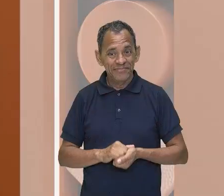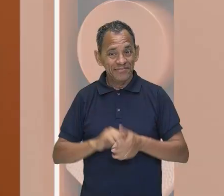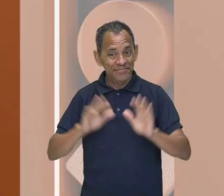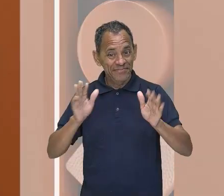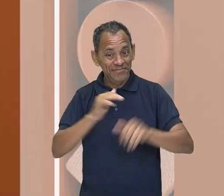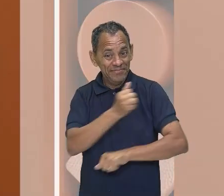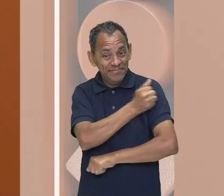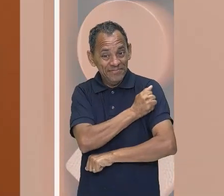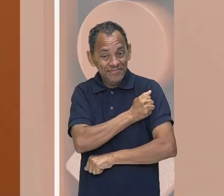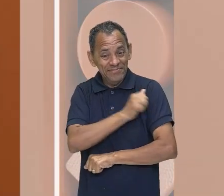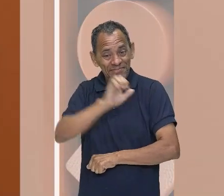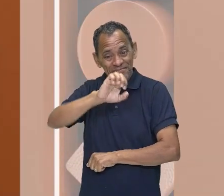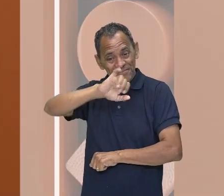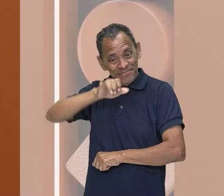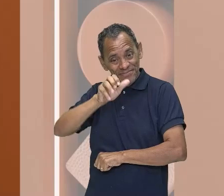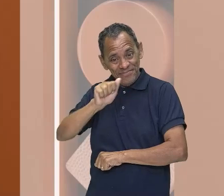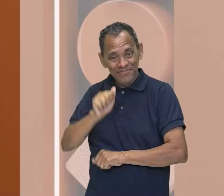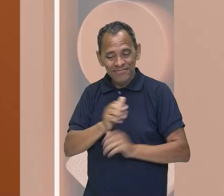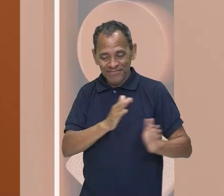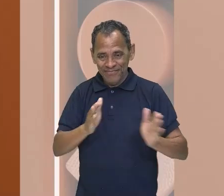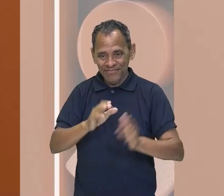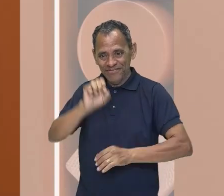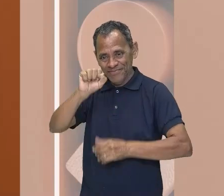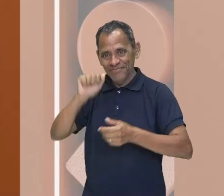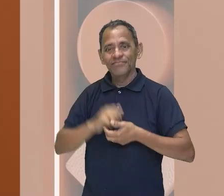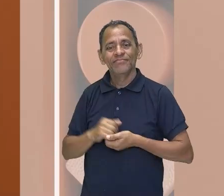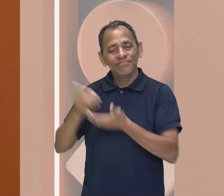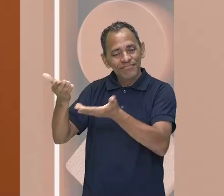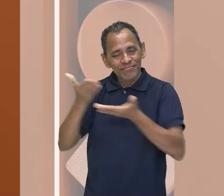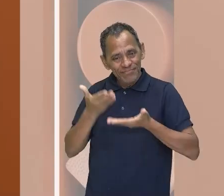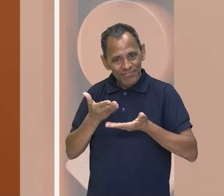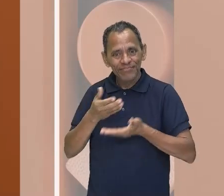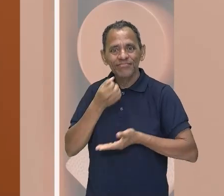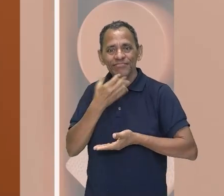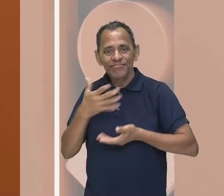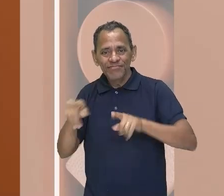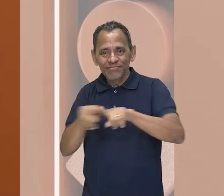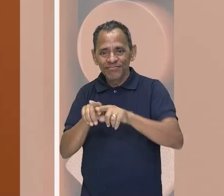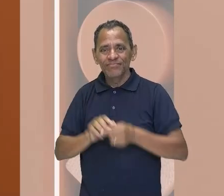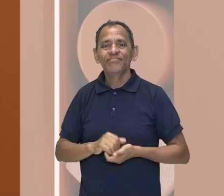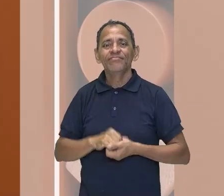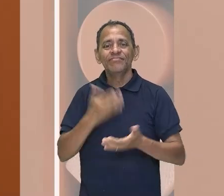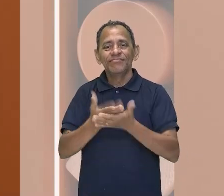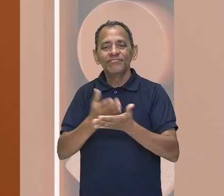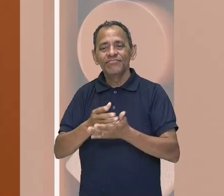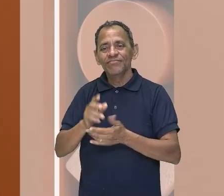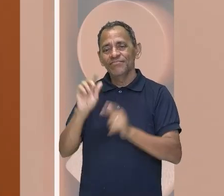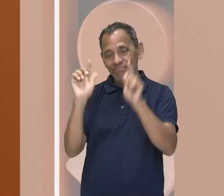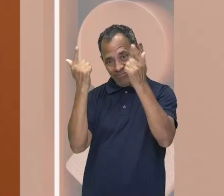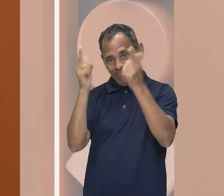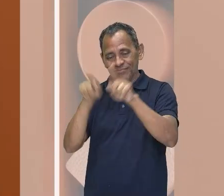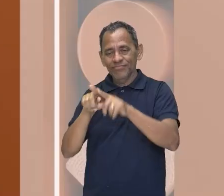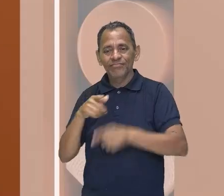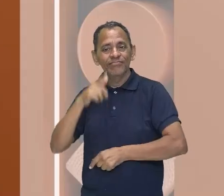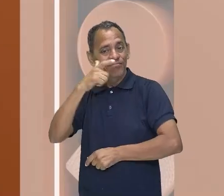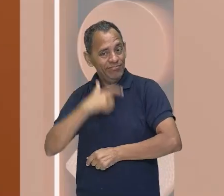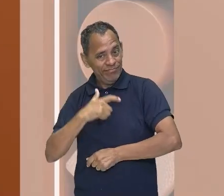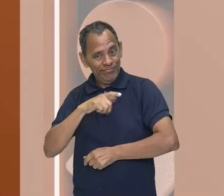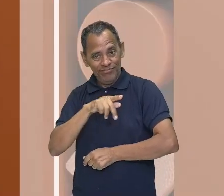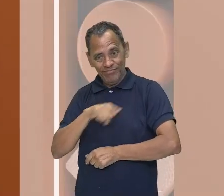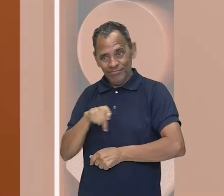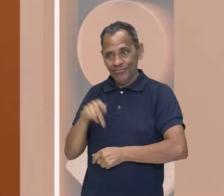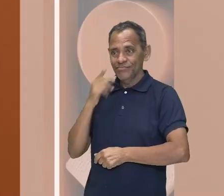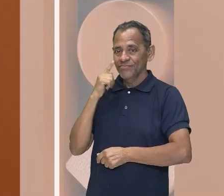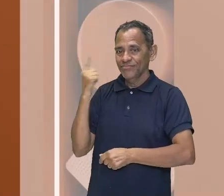Olá, alunos da EJA oitava etapa, sejam muito bem-vindos a mais uma aula de Geografia. Eu sou o professor Wilson do Nascimento, do componente de Geografia, e eu